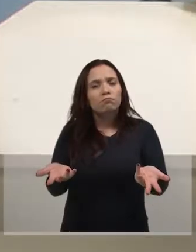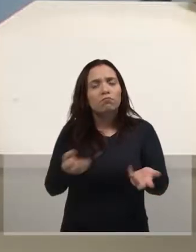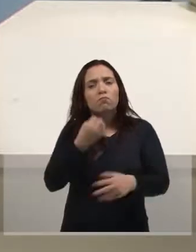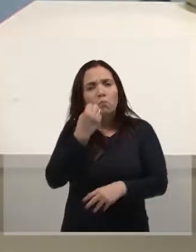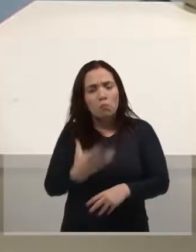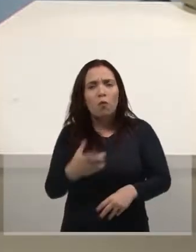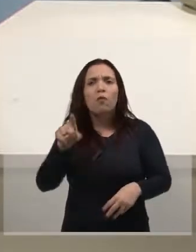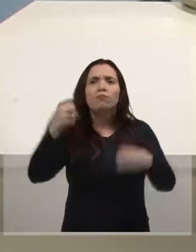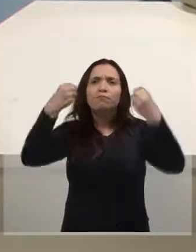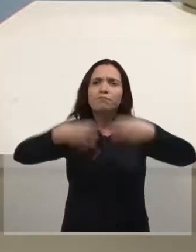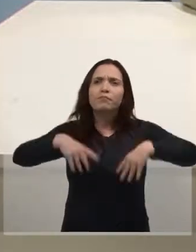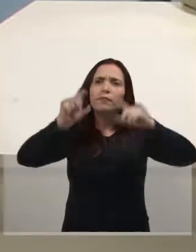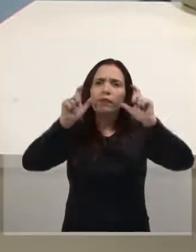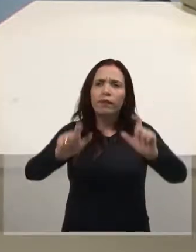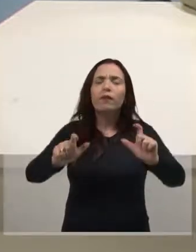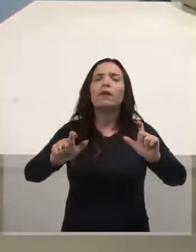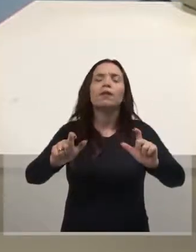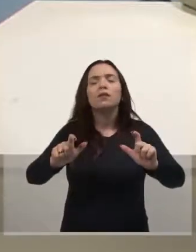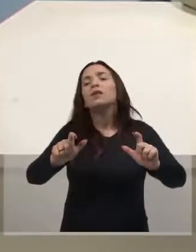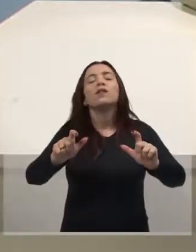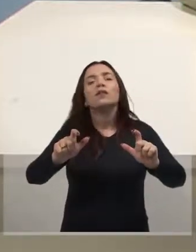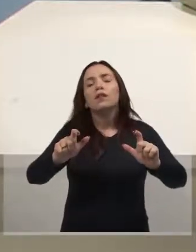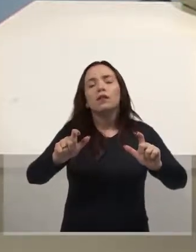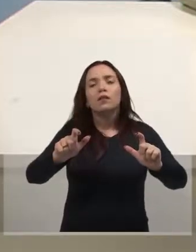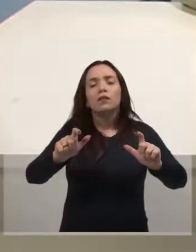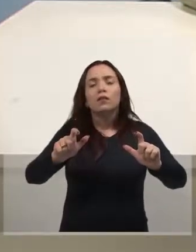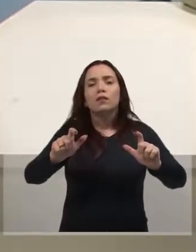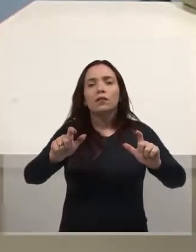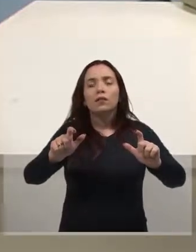uma pauta interessante, você já abre a sua